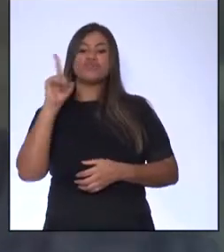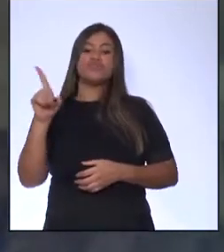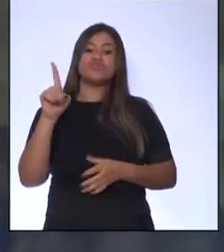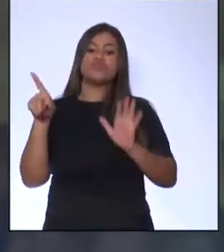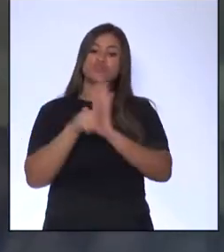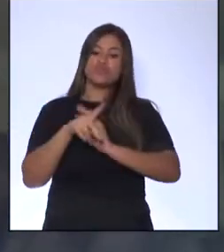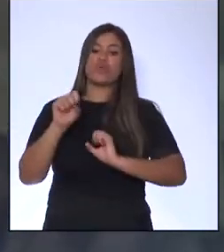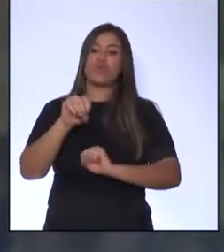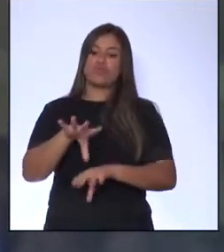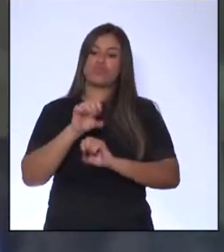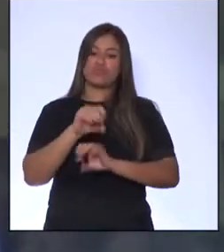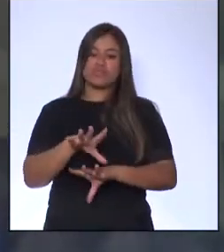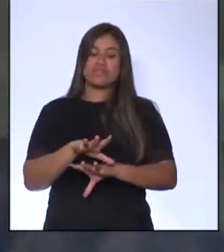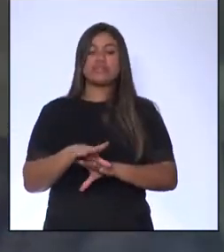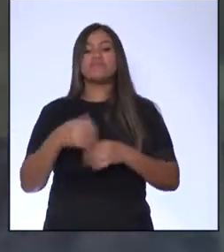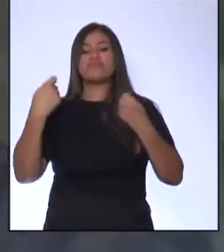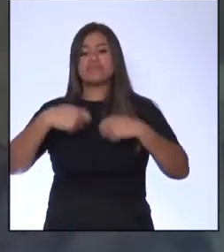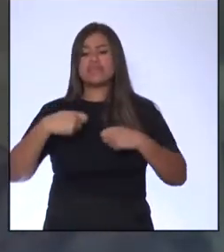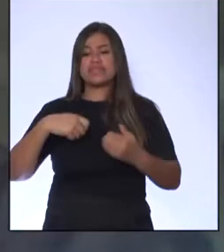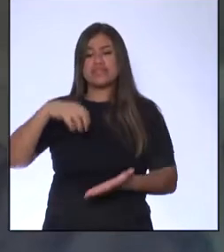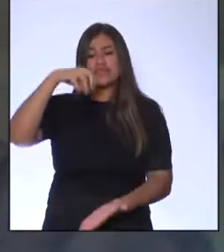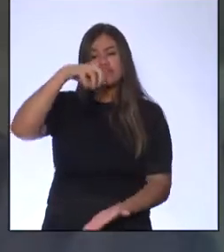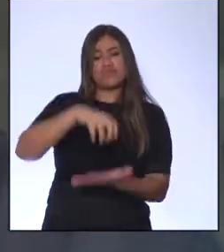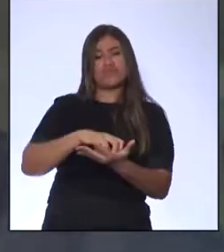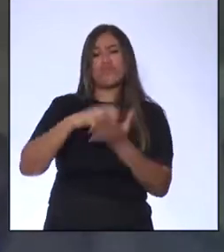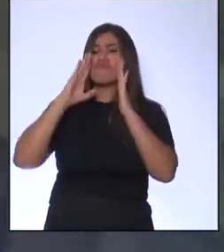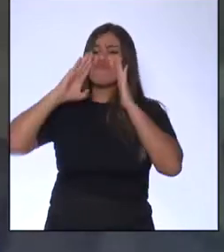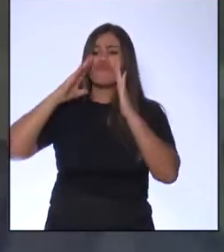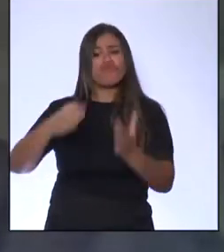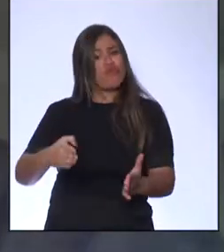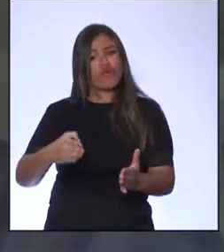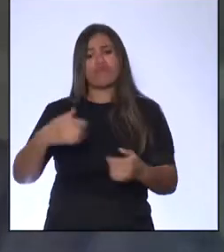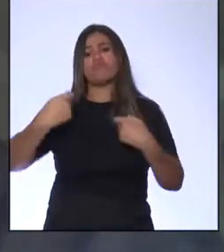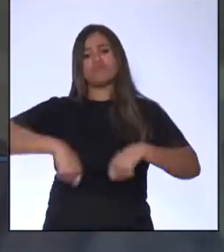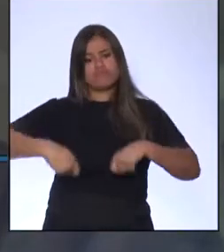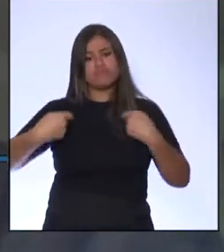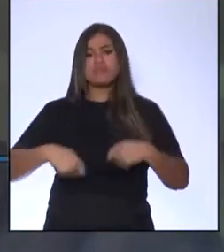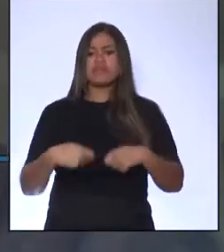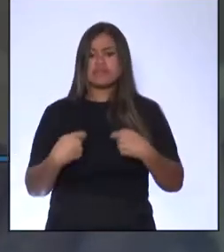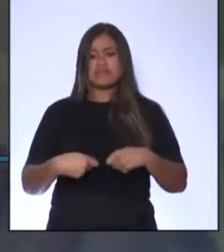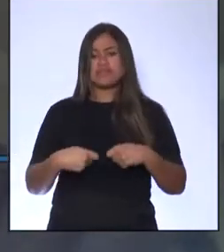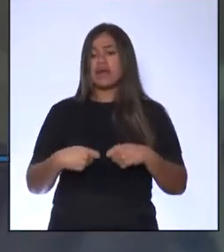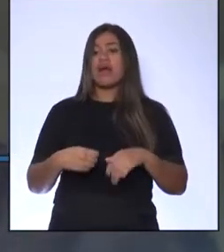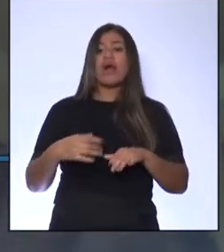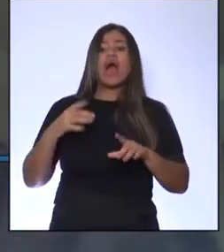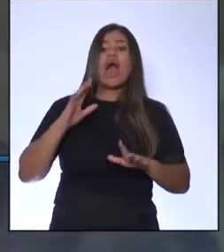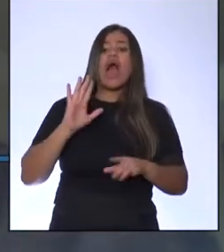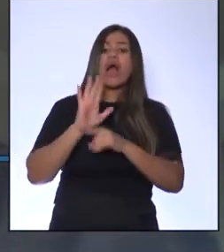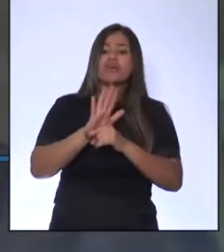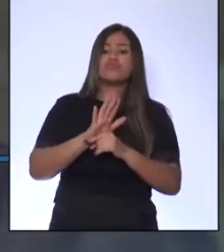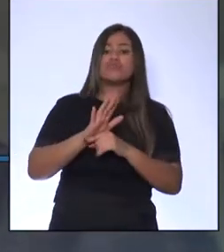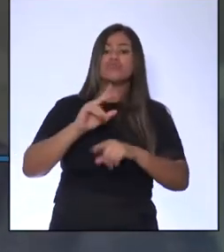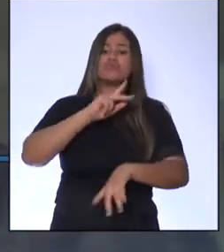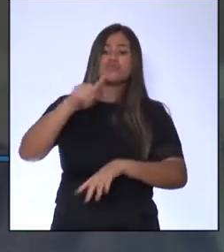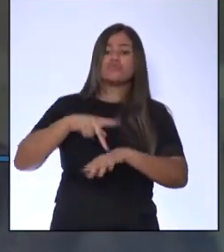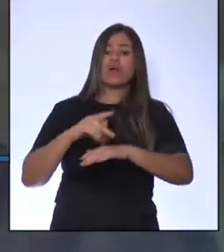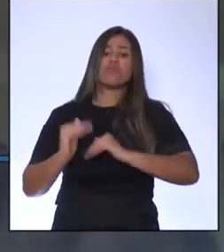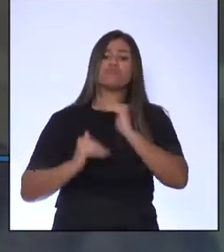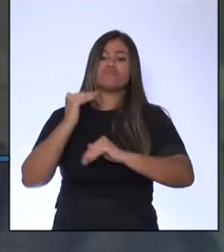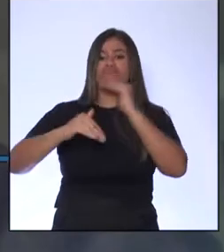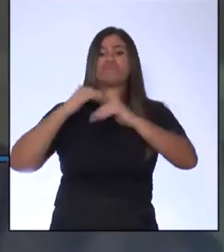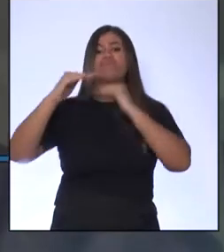precisamos sempre colocar a educação no centro do desenvolvimento de qualquer país. E estamos